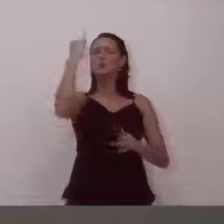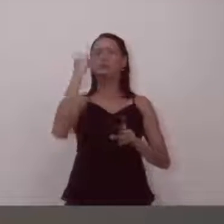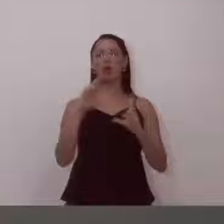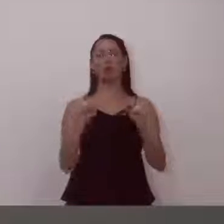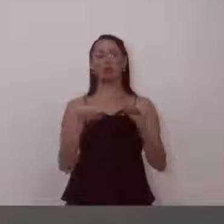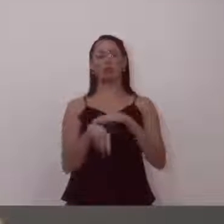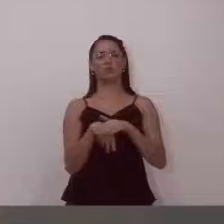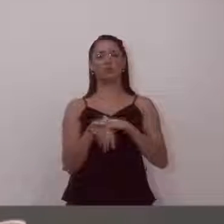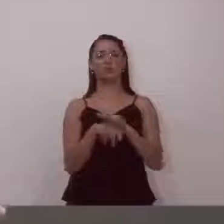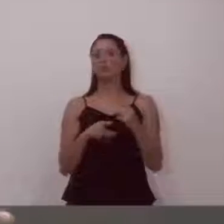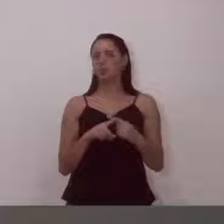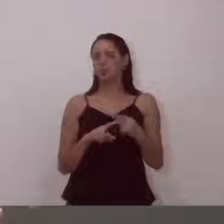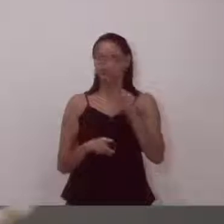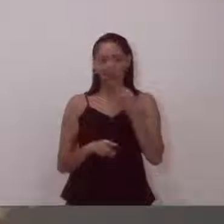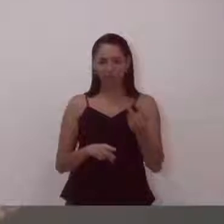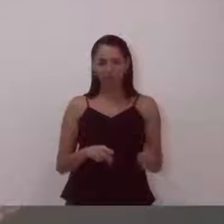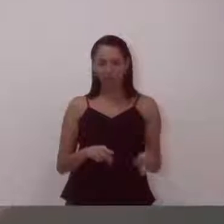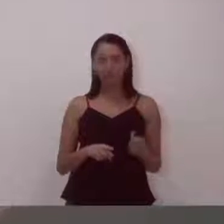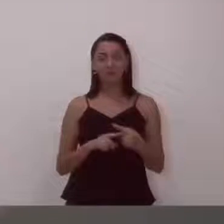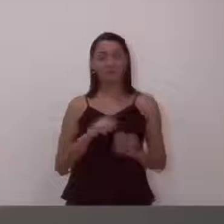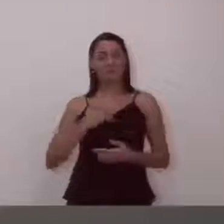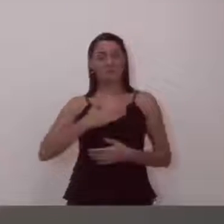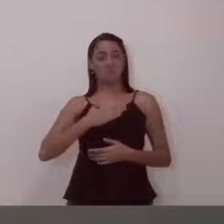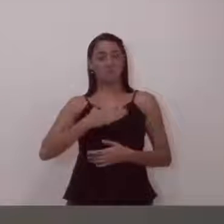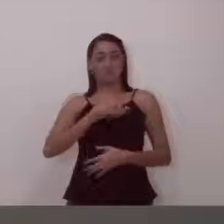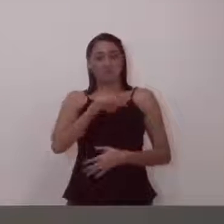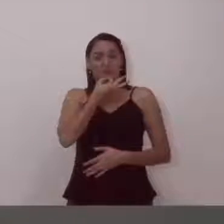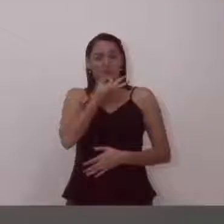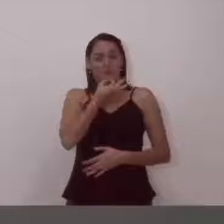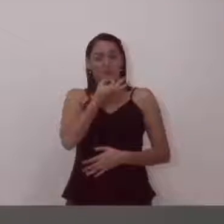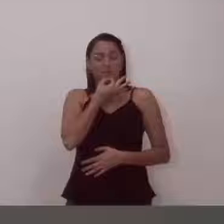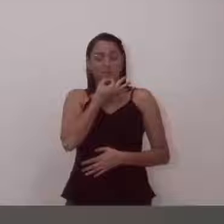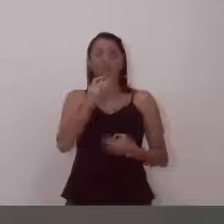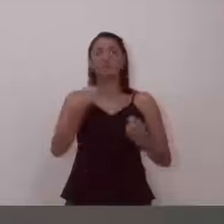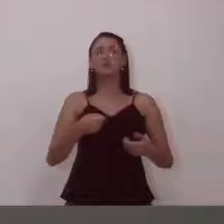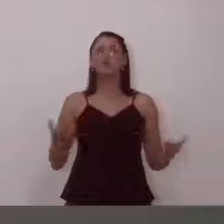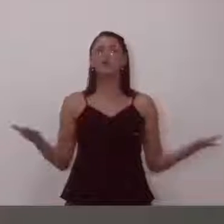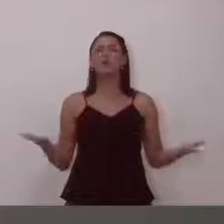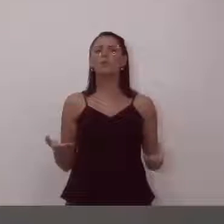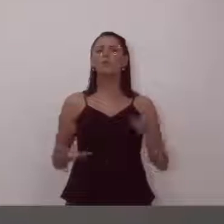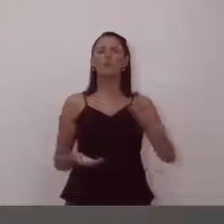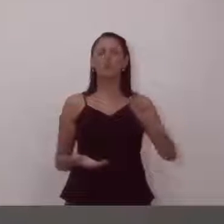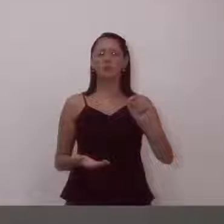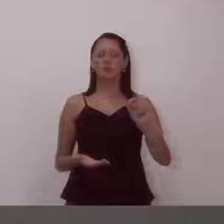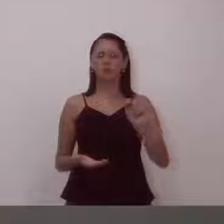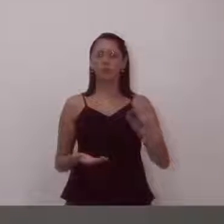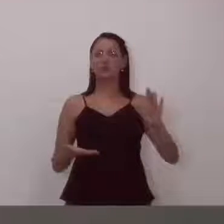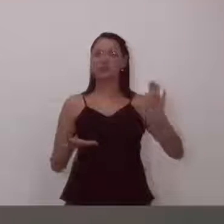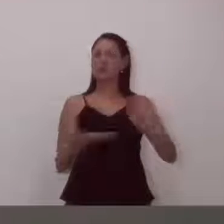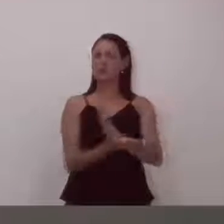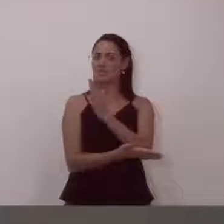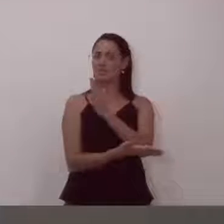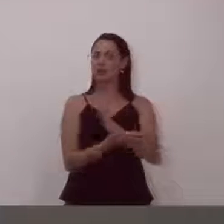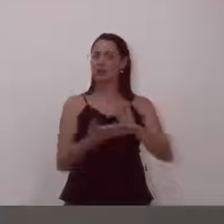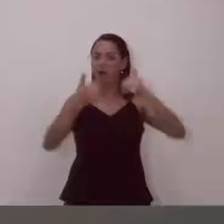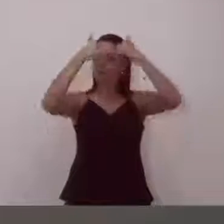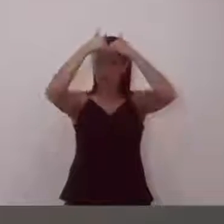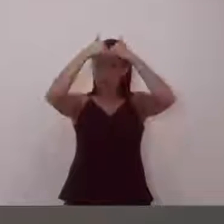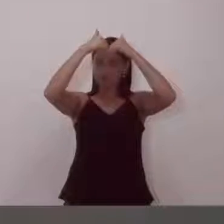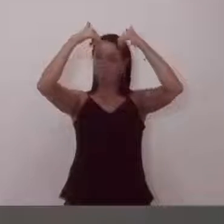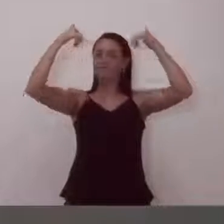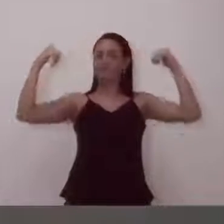que eu estou citando isso? Porque, para mim, o que a gente precisa agora é separar muito bem a